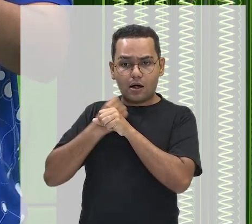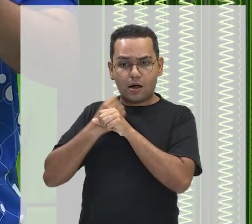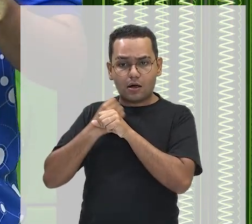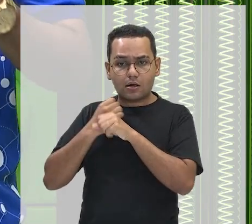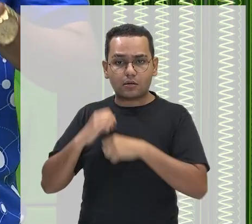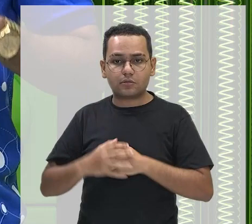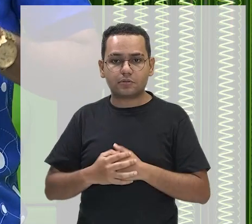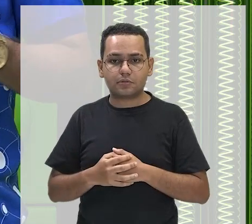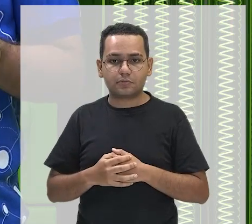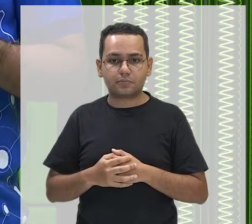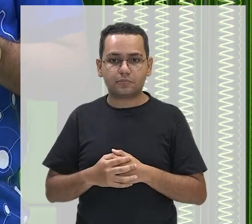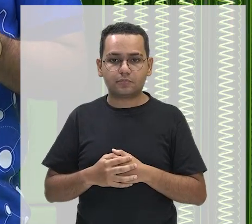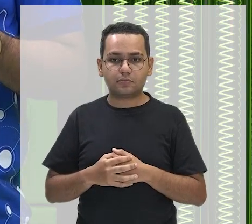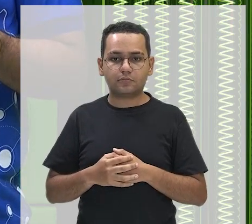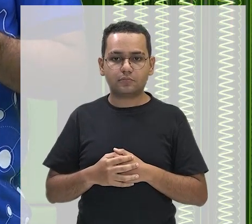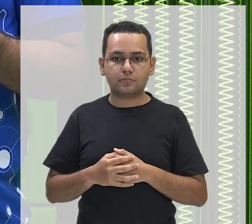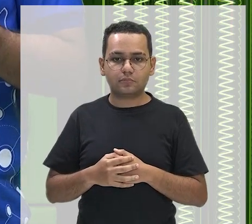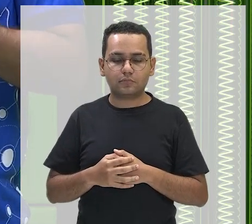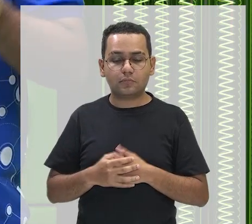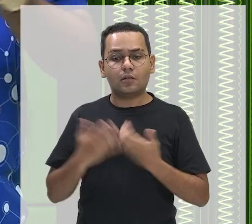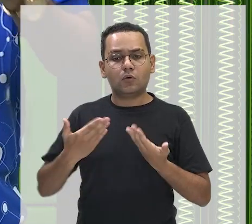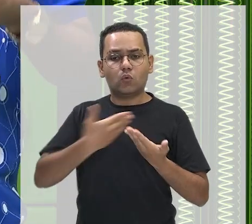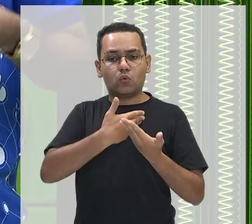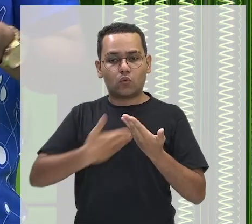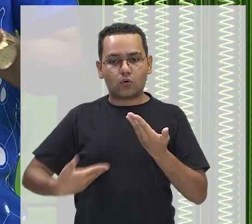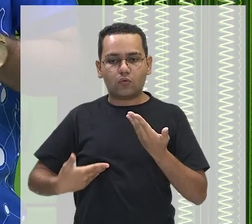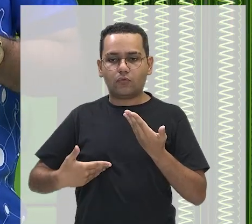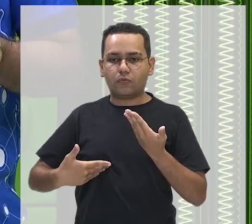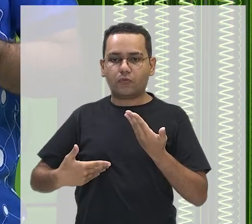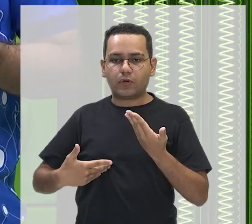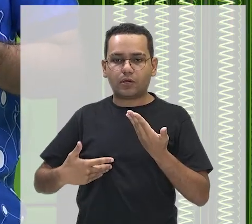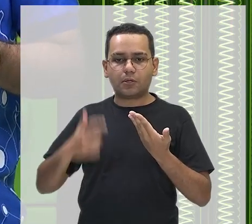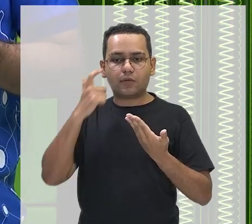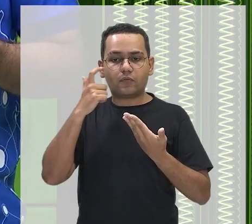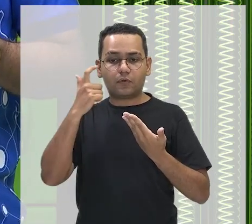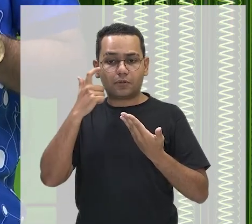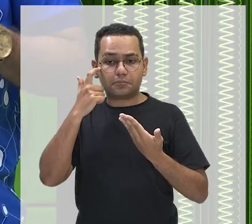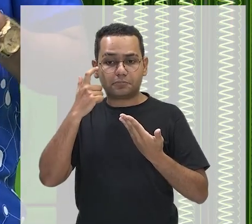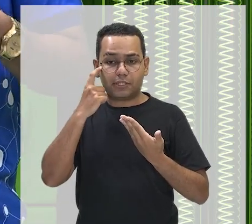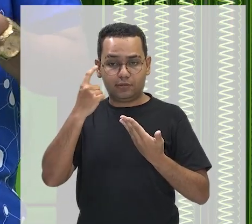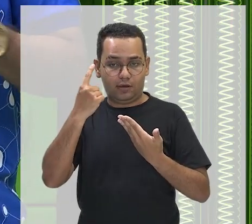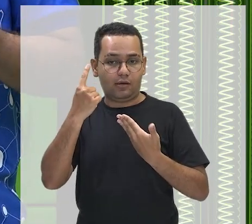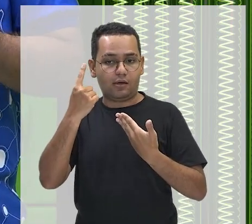resolveu trazer de volta para a capital, ali, na verdade, trazer para a capital ali